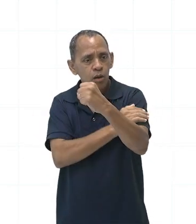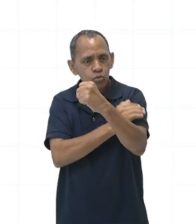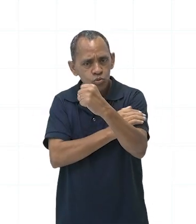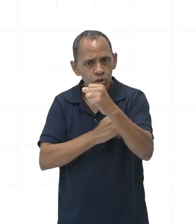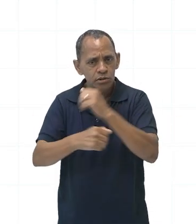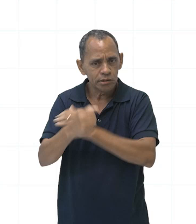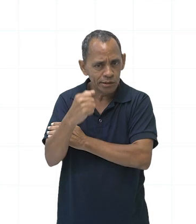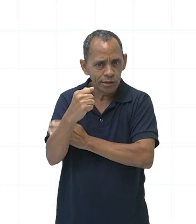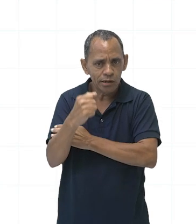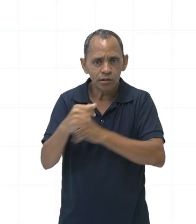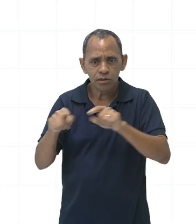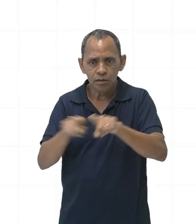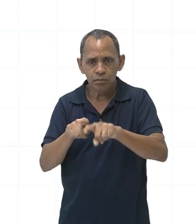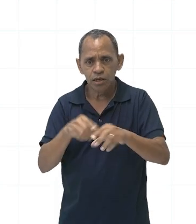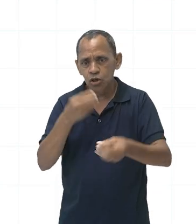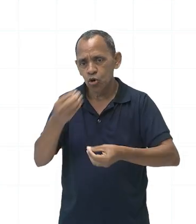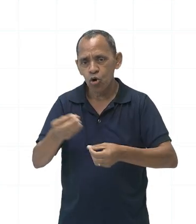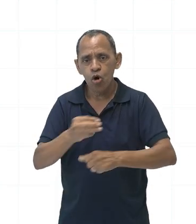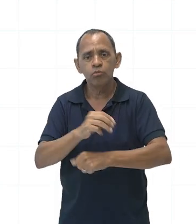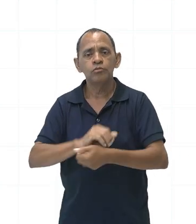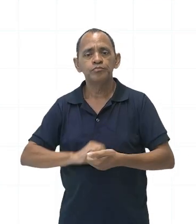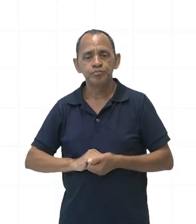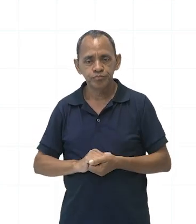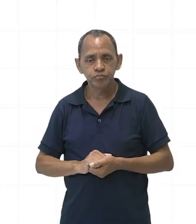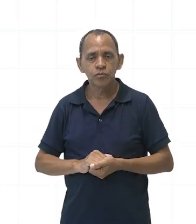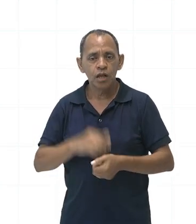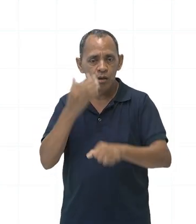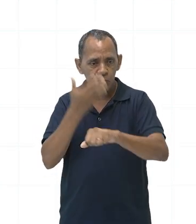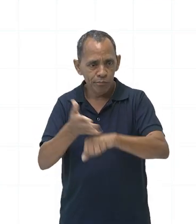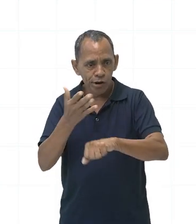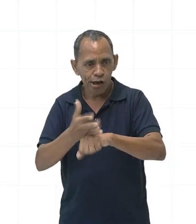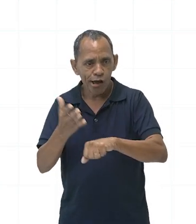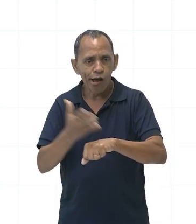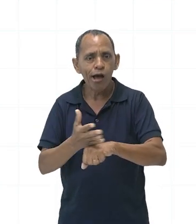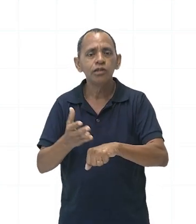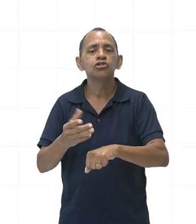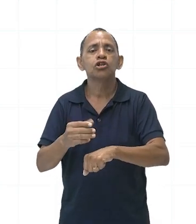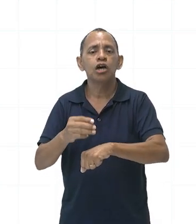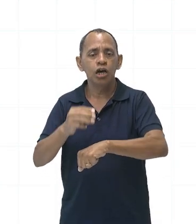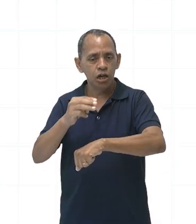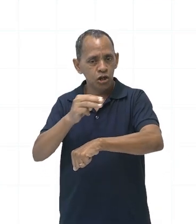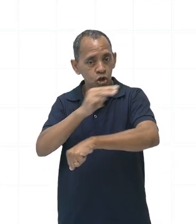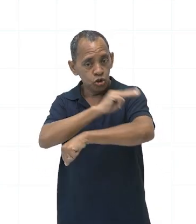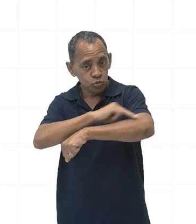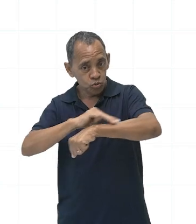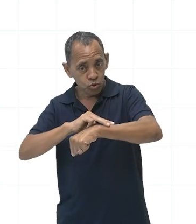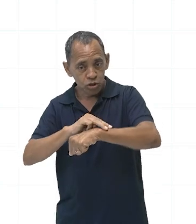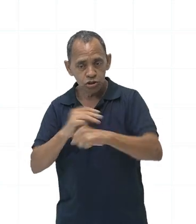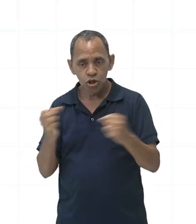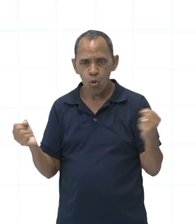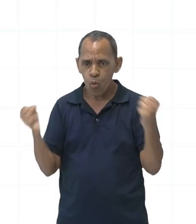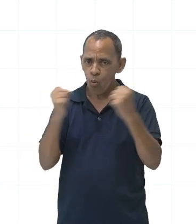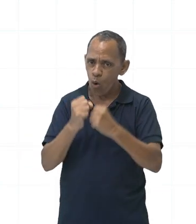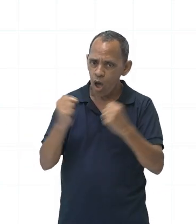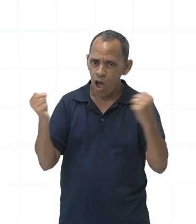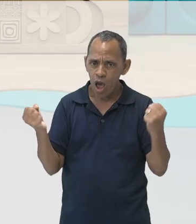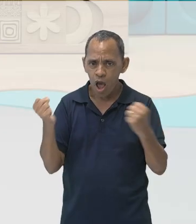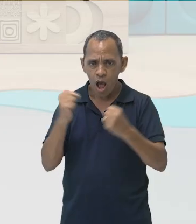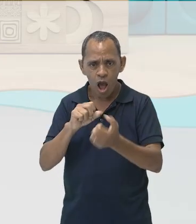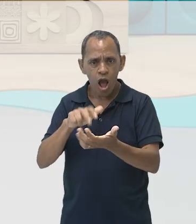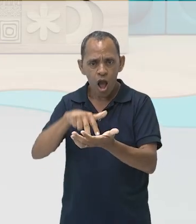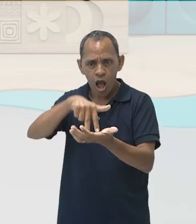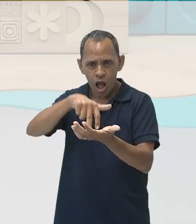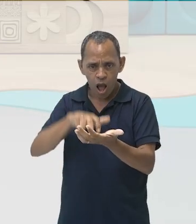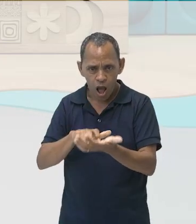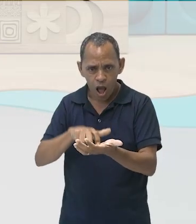para vocês. Ela vai pegar exercícios da musculação, como agachamentos, por exemplo, e trazer para dentro da sessão